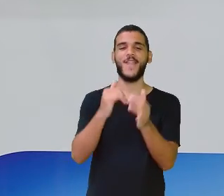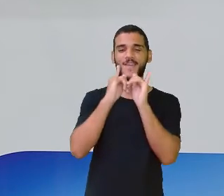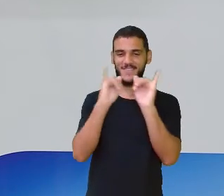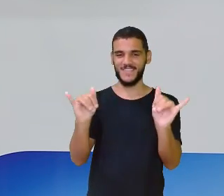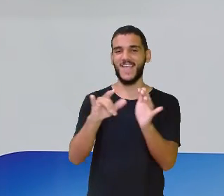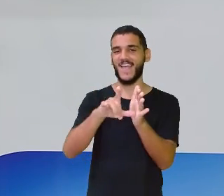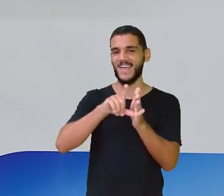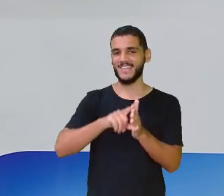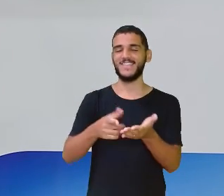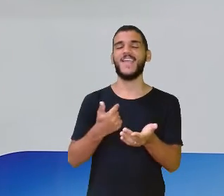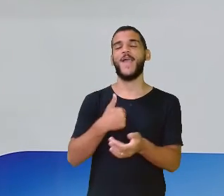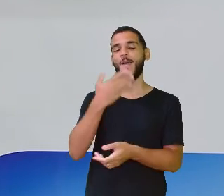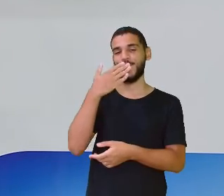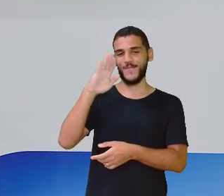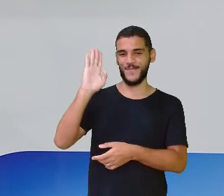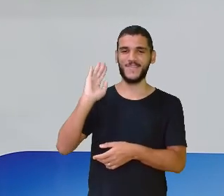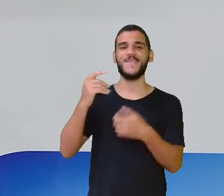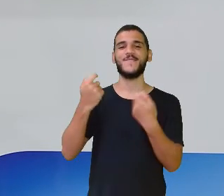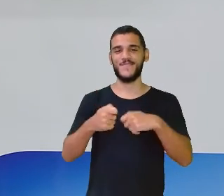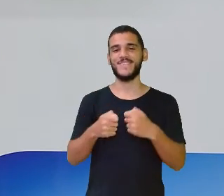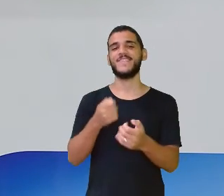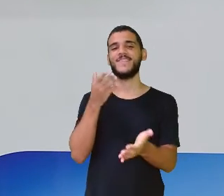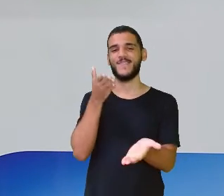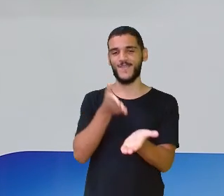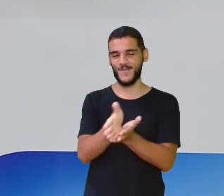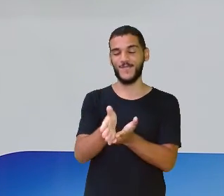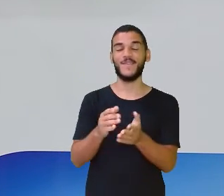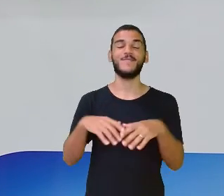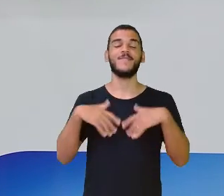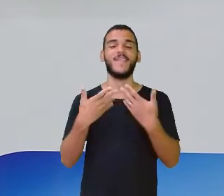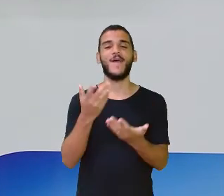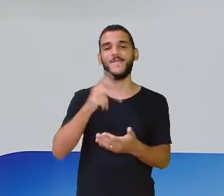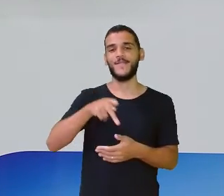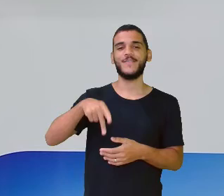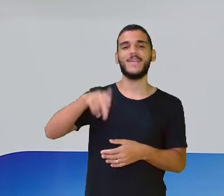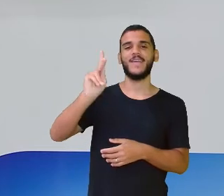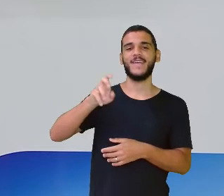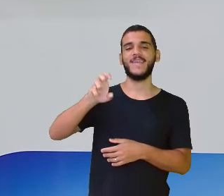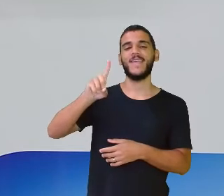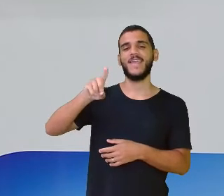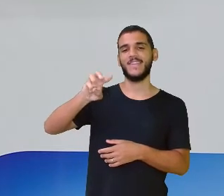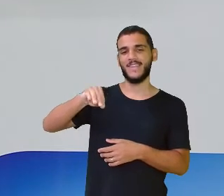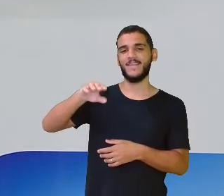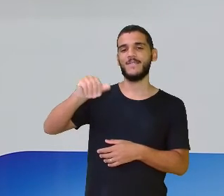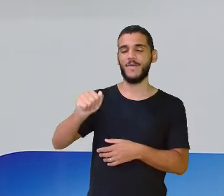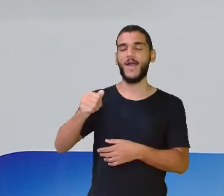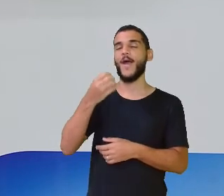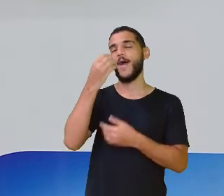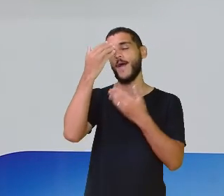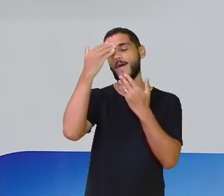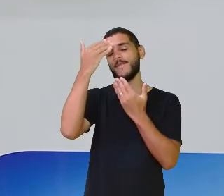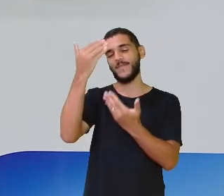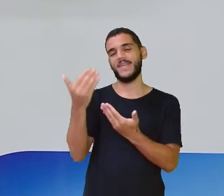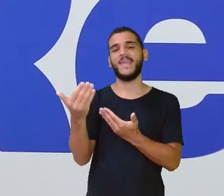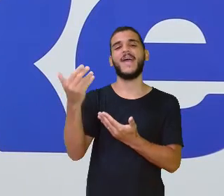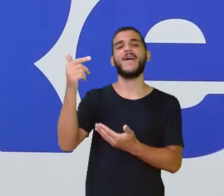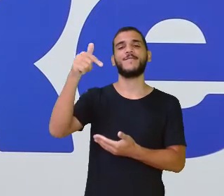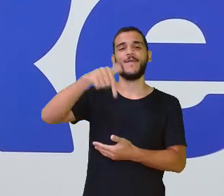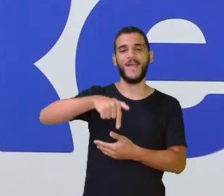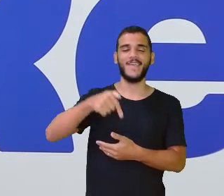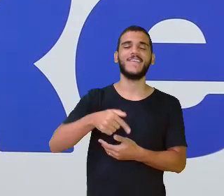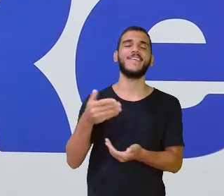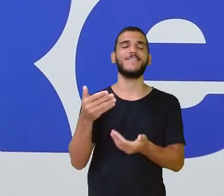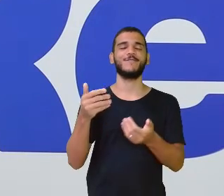tá? Fiz promessa, agora vou ter que pagar, não é? Professora Kedma, muito obrigada por estar aqui. Me fez fazer promessa e quando eu